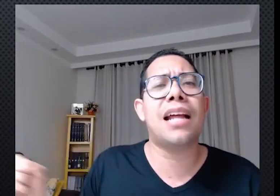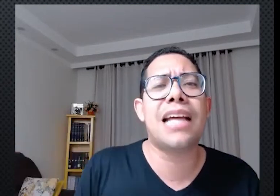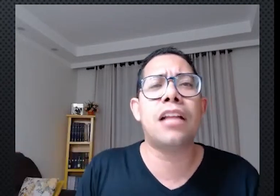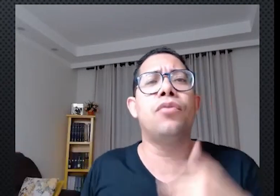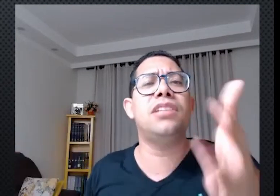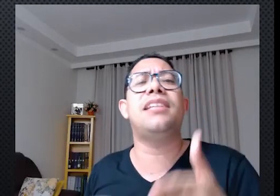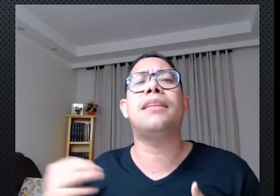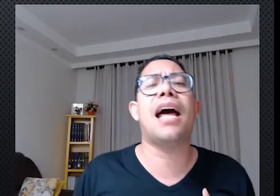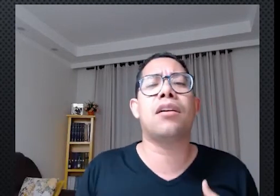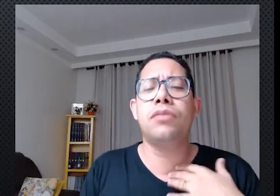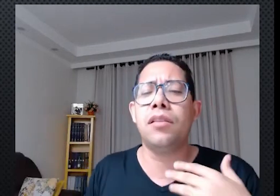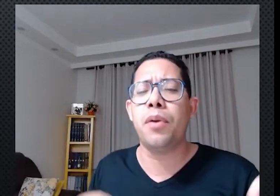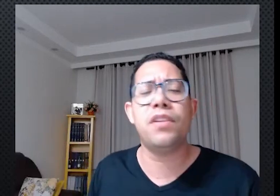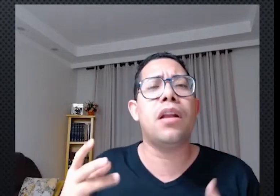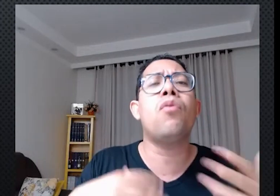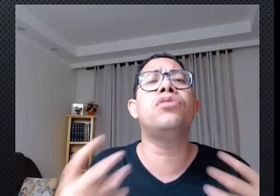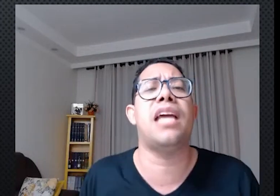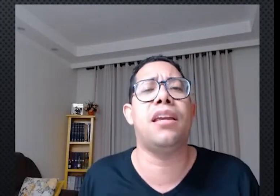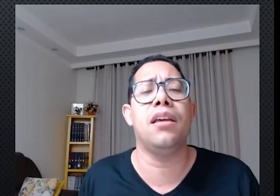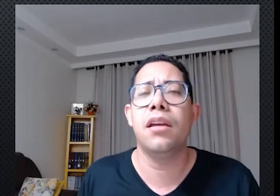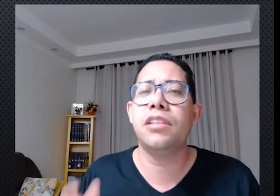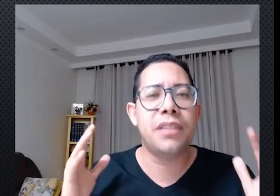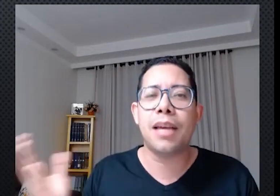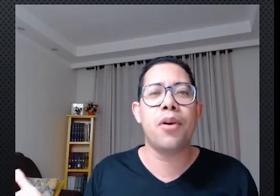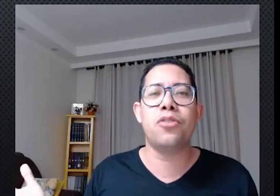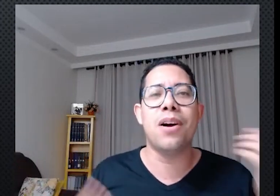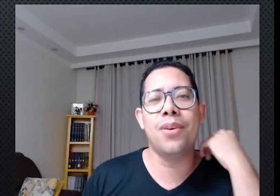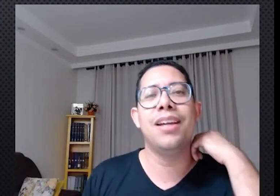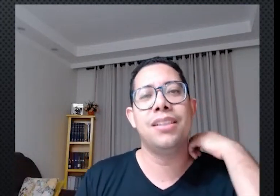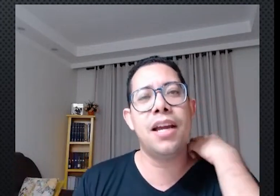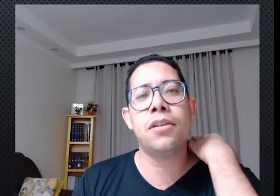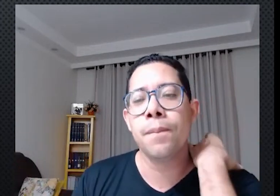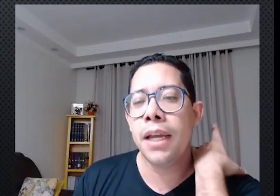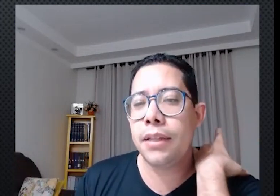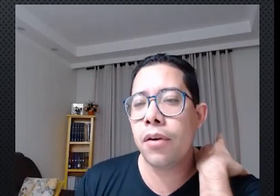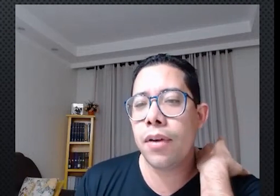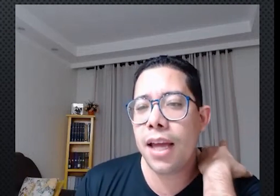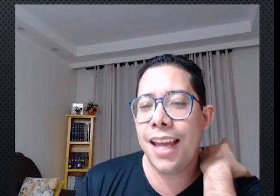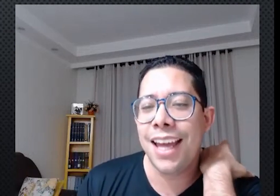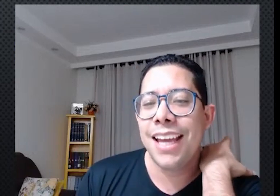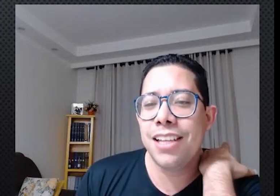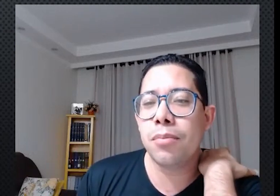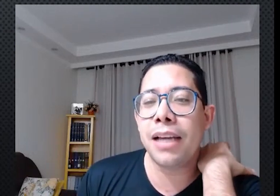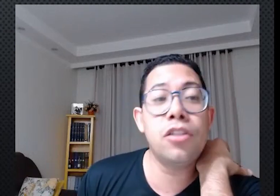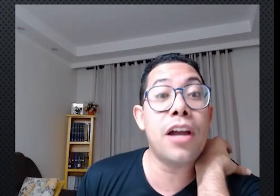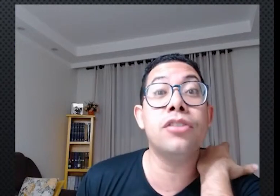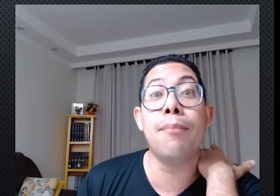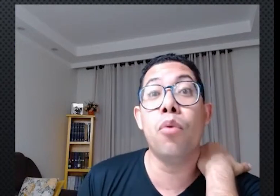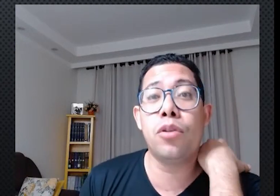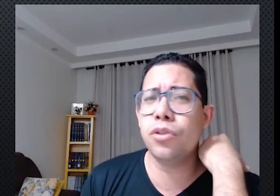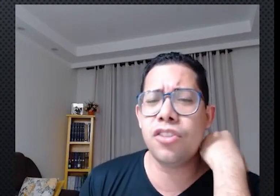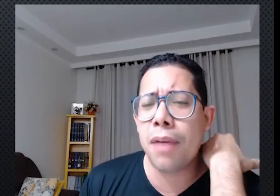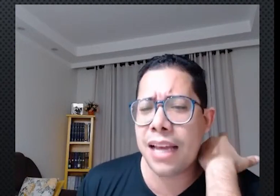chega atrasado, você se atrasa, acontece imprevisto, você não consegue. Você precisa saber o resumão, certo? Então, mas isso vai